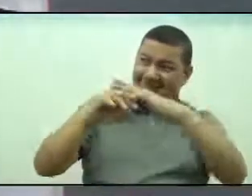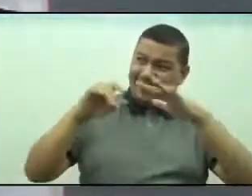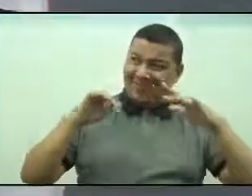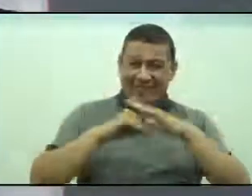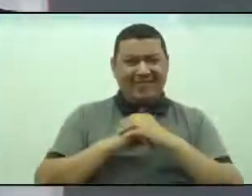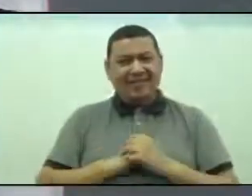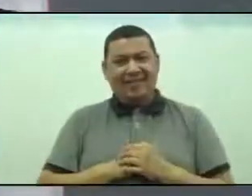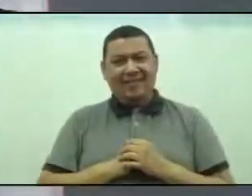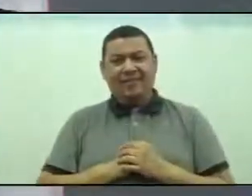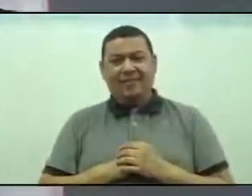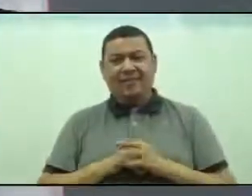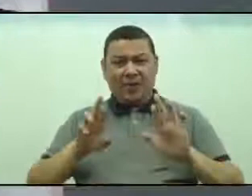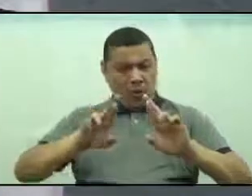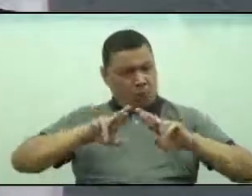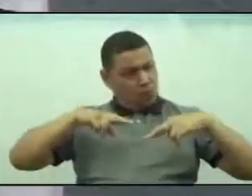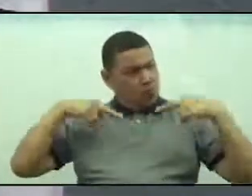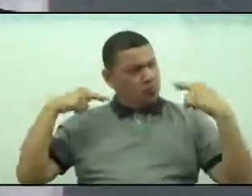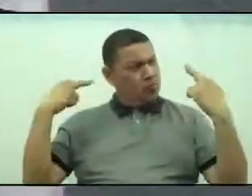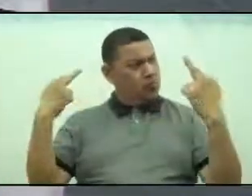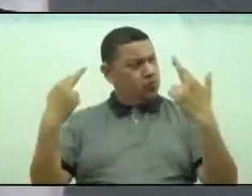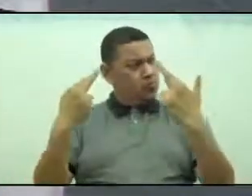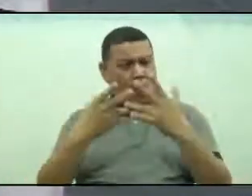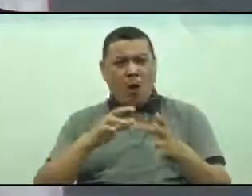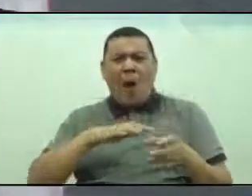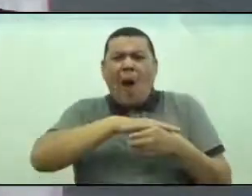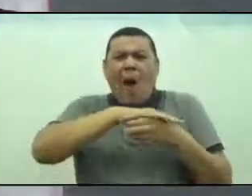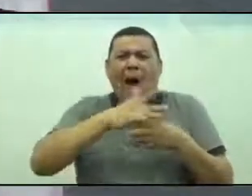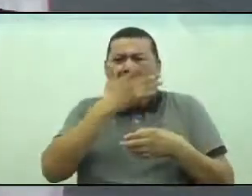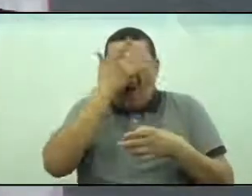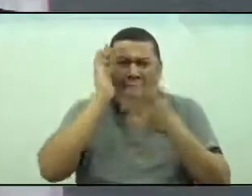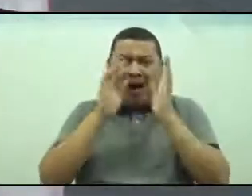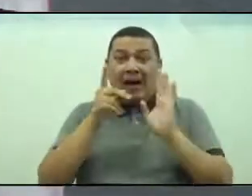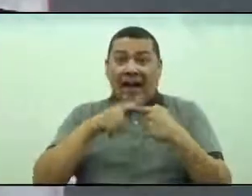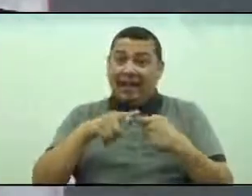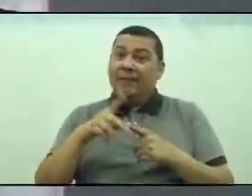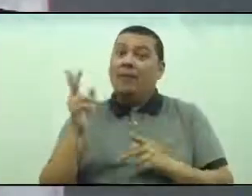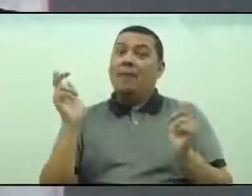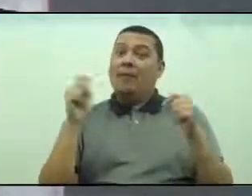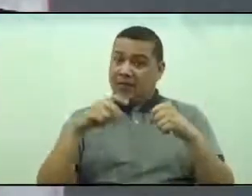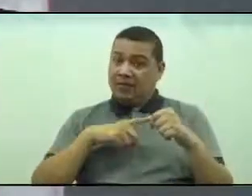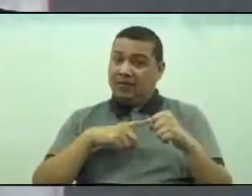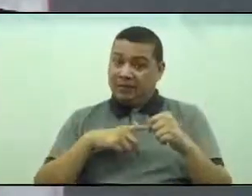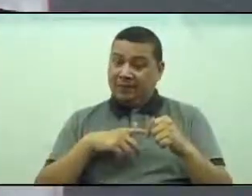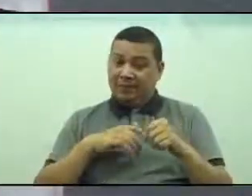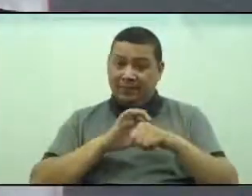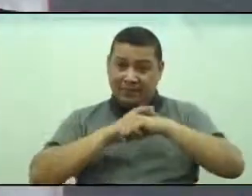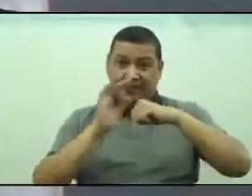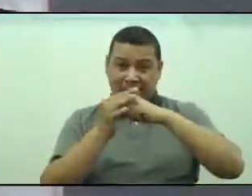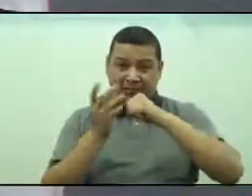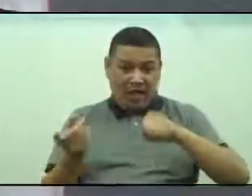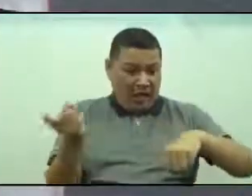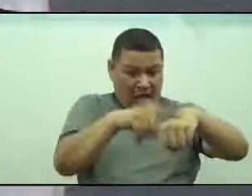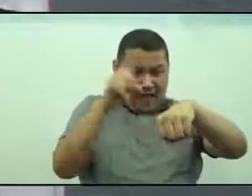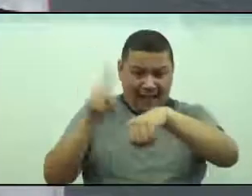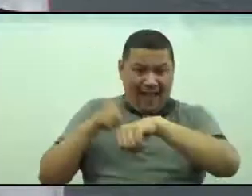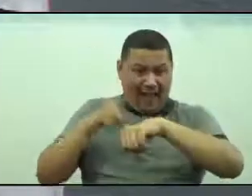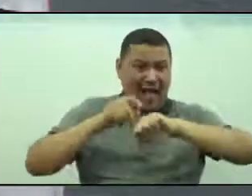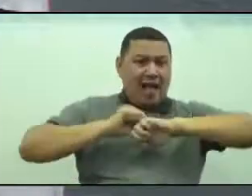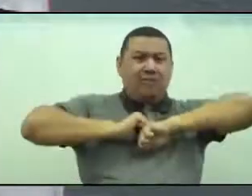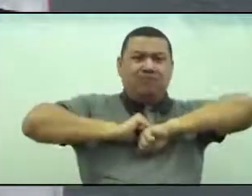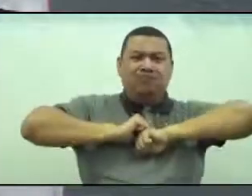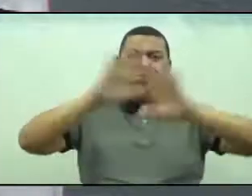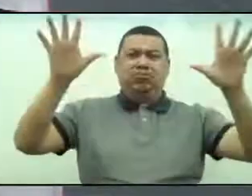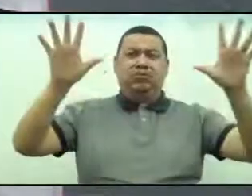nos reunimos, né? E acontece da Covid novamente aumentar os casos. Gostaria de pedir,